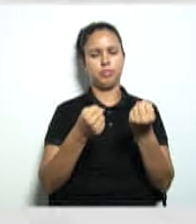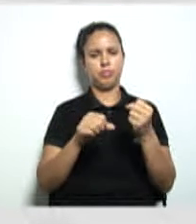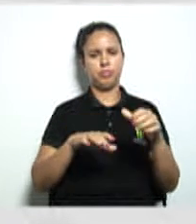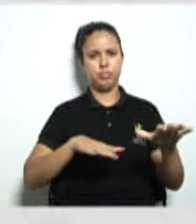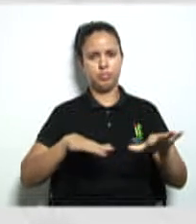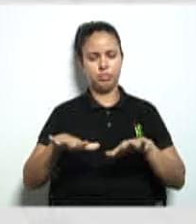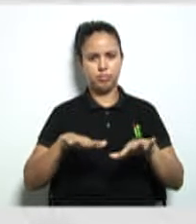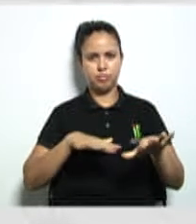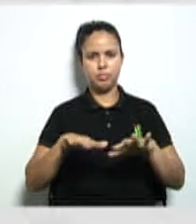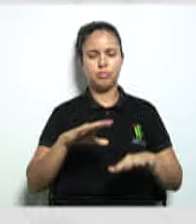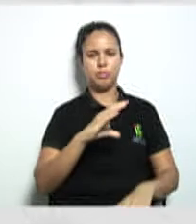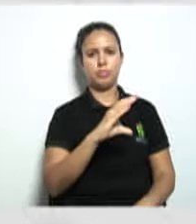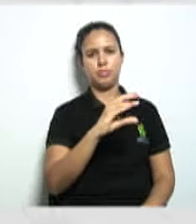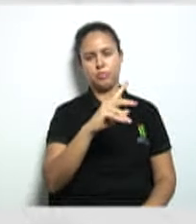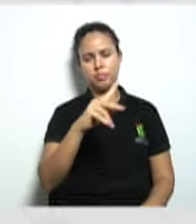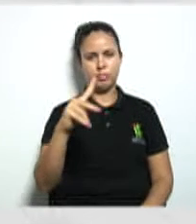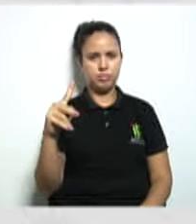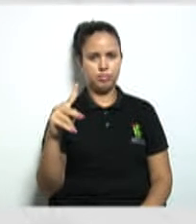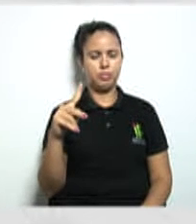movimento cooperativo,